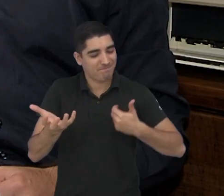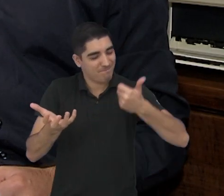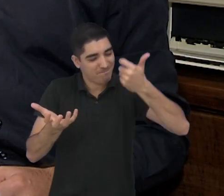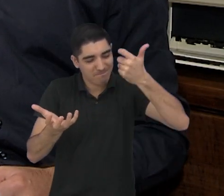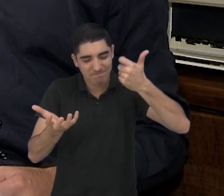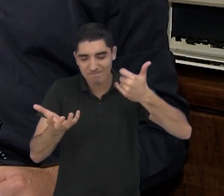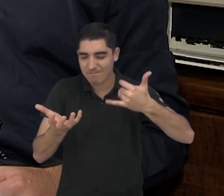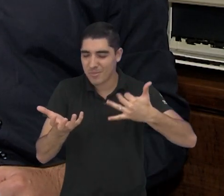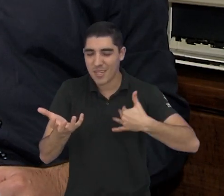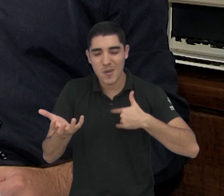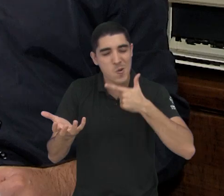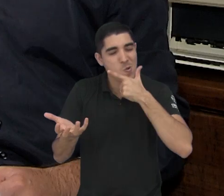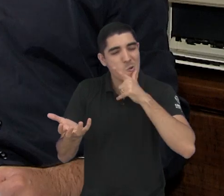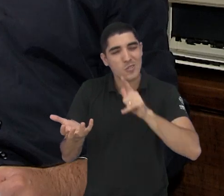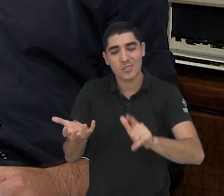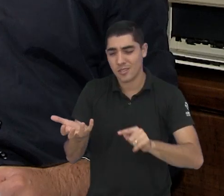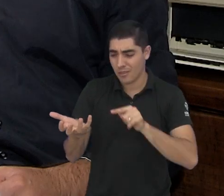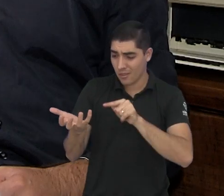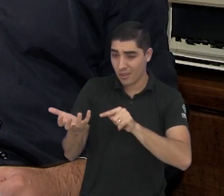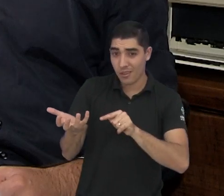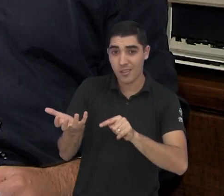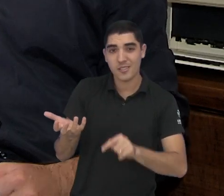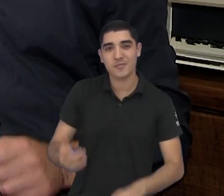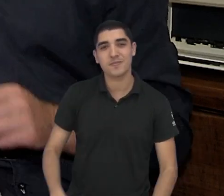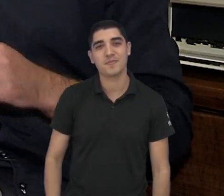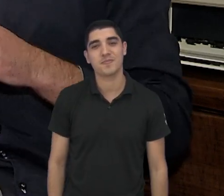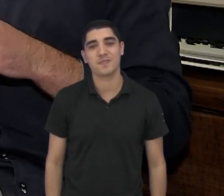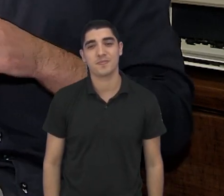não sei porquê.